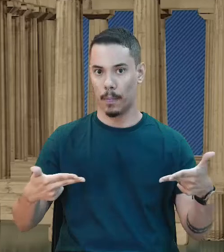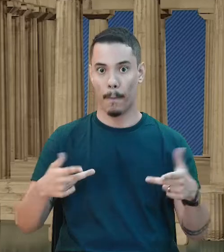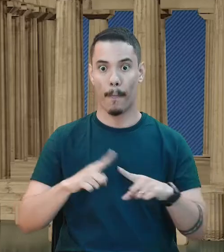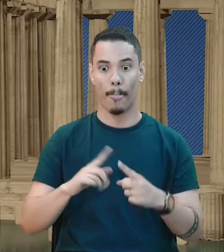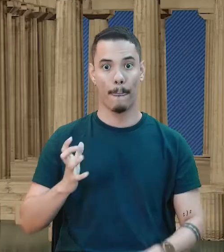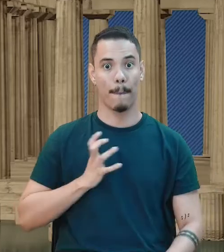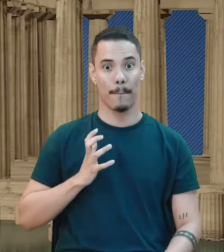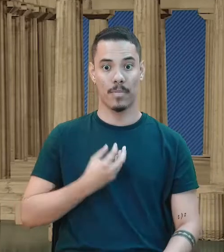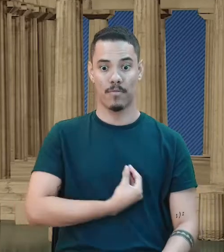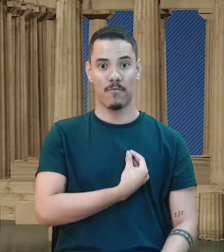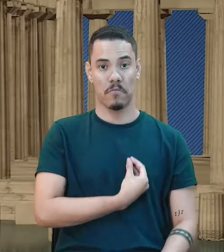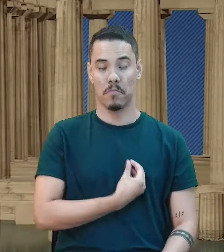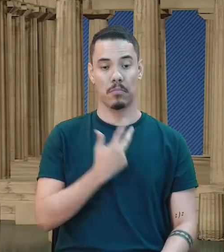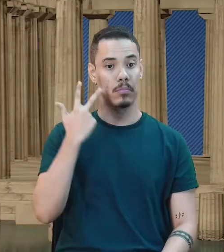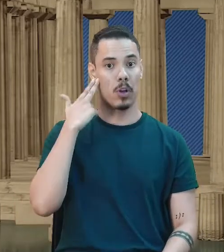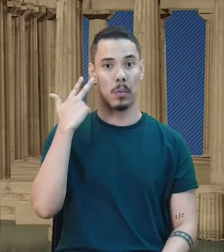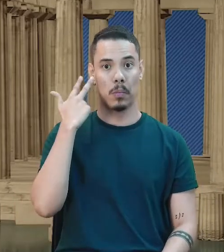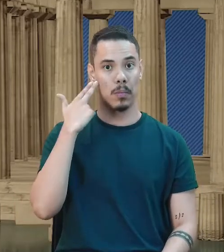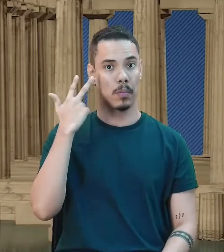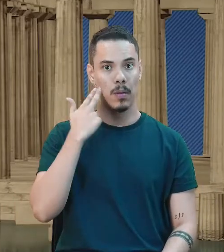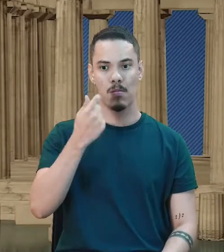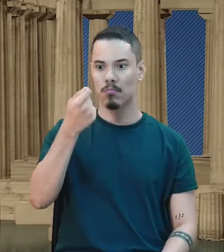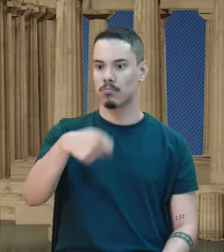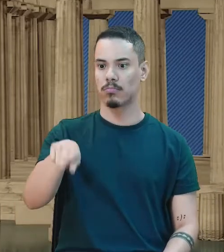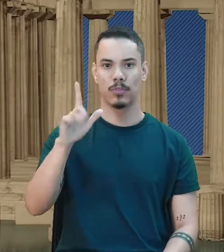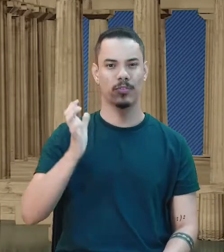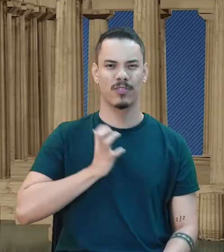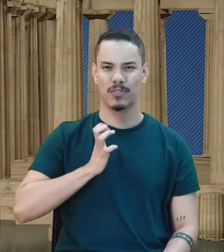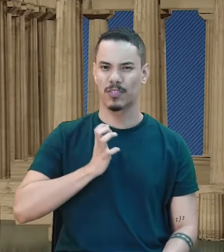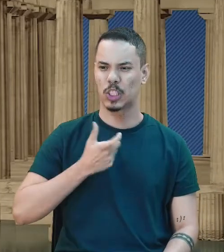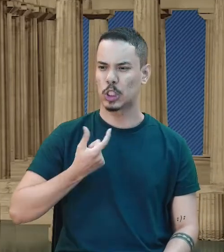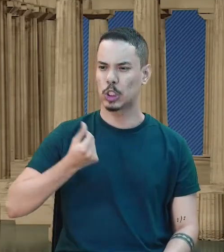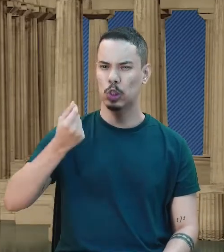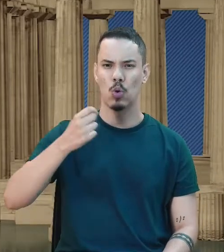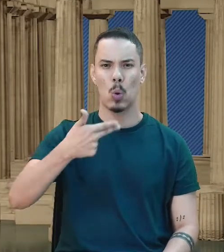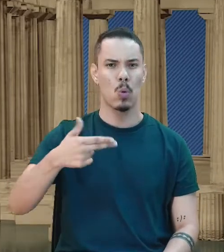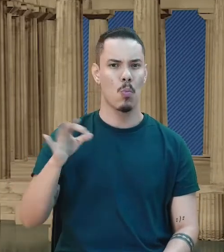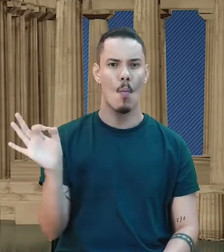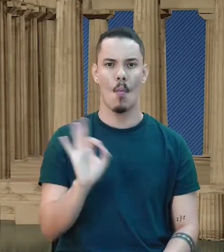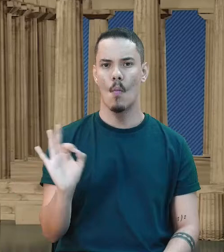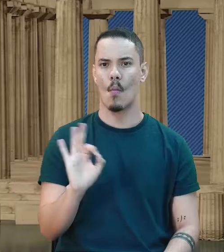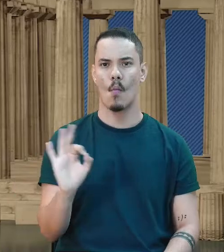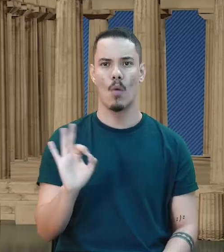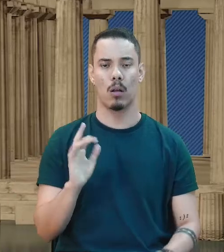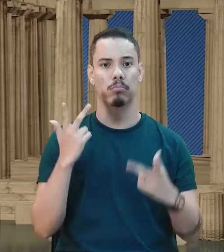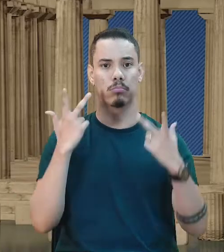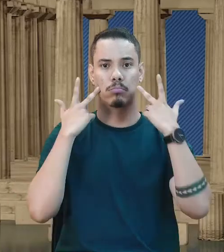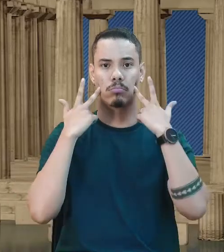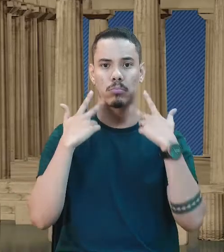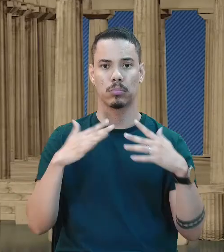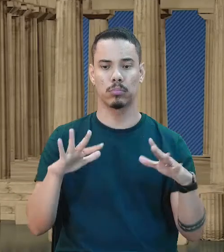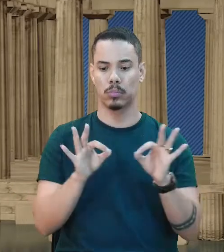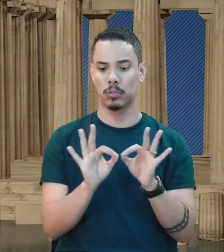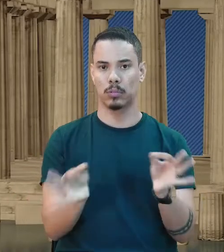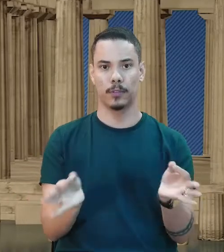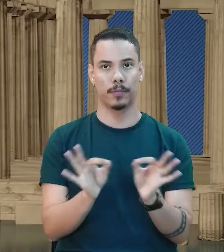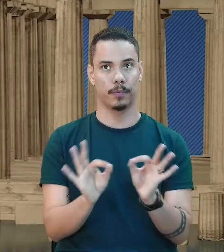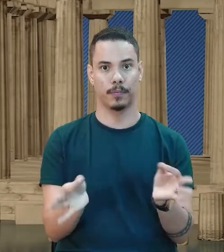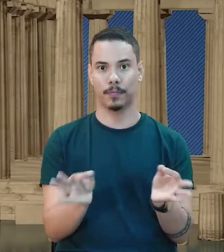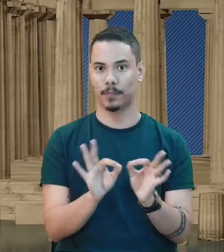sua vida numa forma de simplicidade, ou seja, não havia luxúrias. Eles